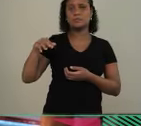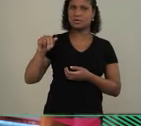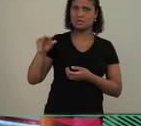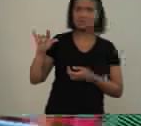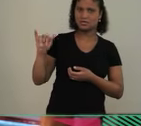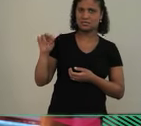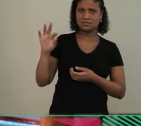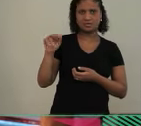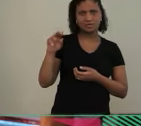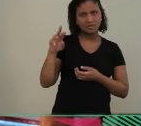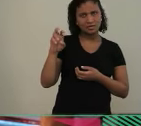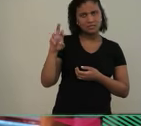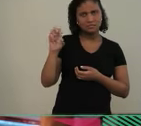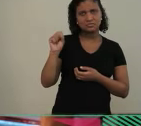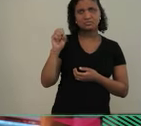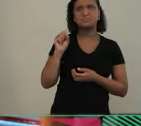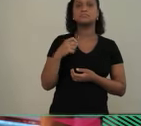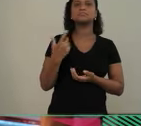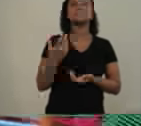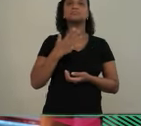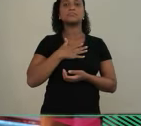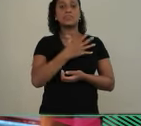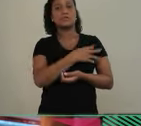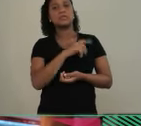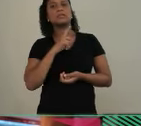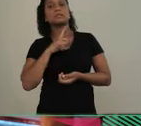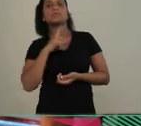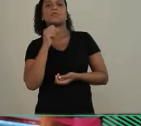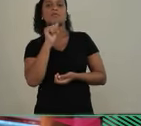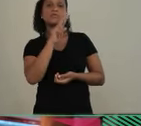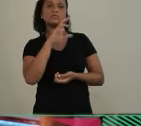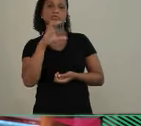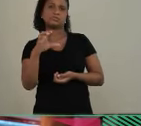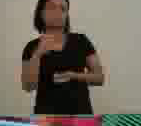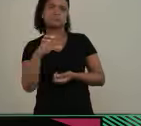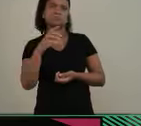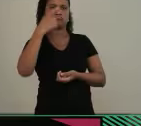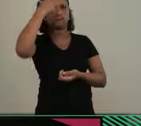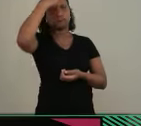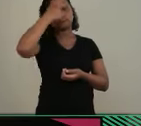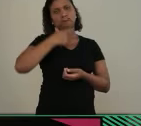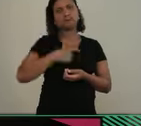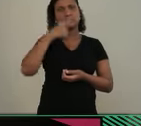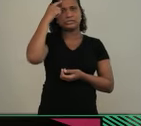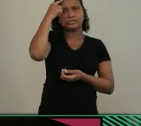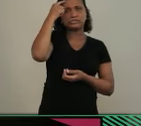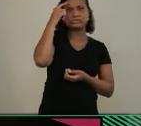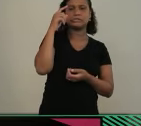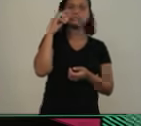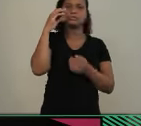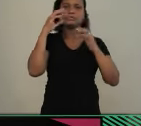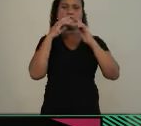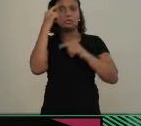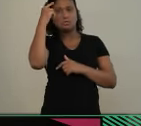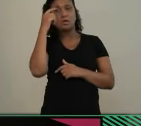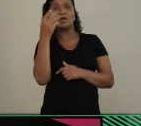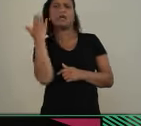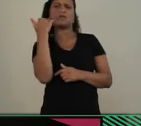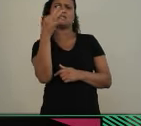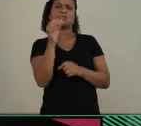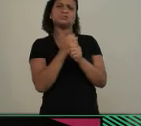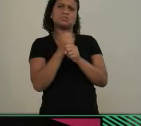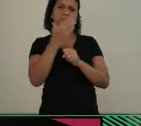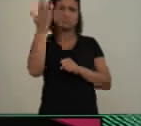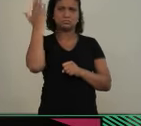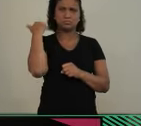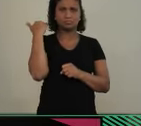Minha filha teve um AVC de tronco cerebral há 10 anos atrás. Como sequela, ficou sem nenhum